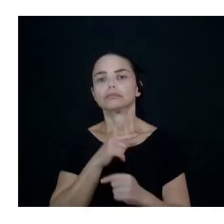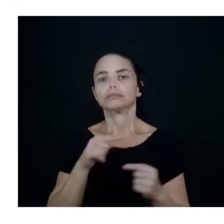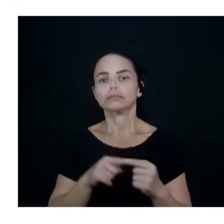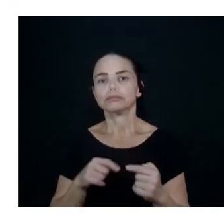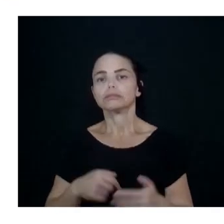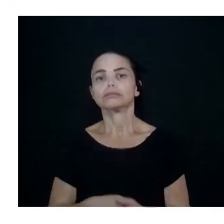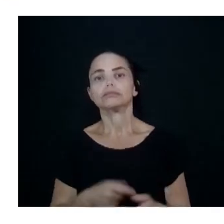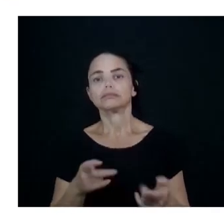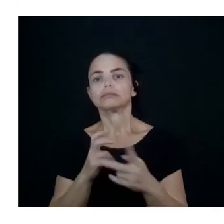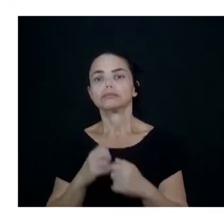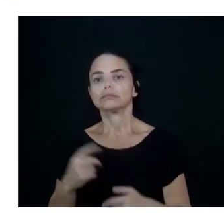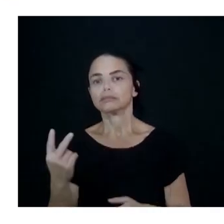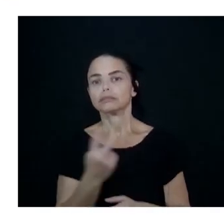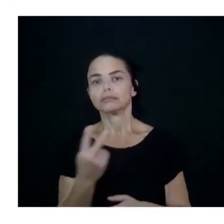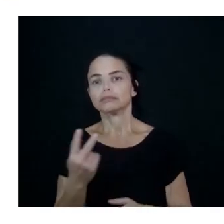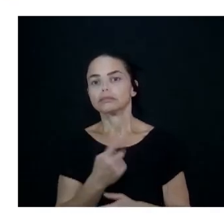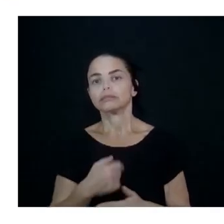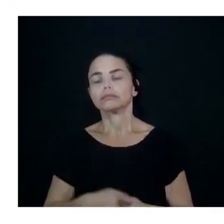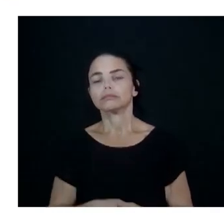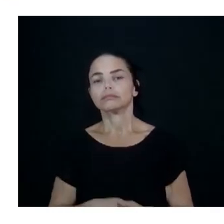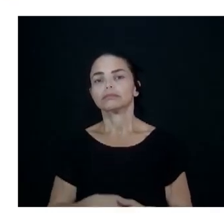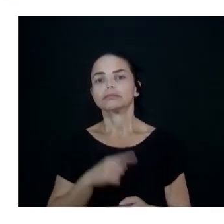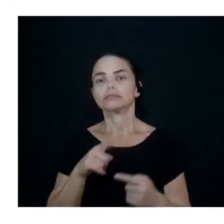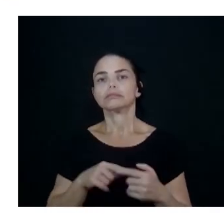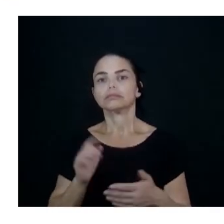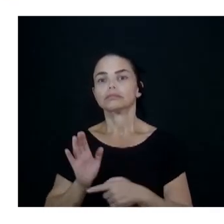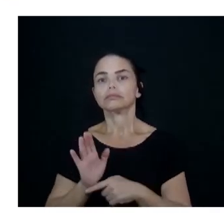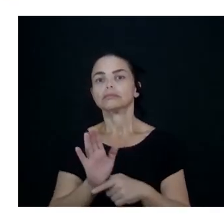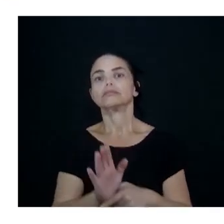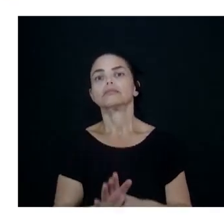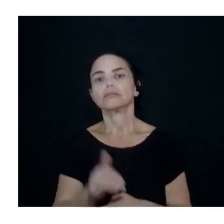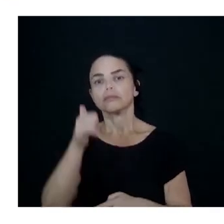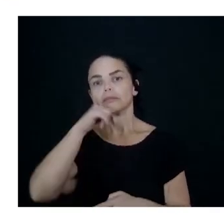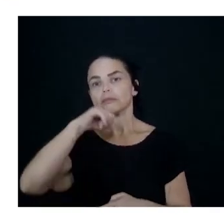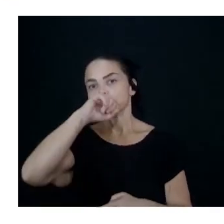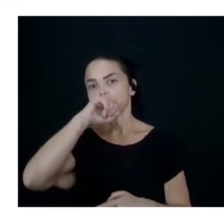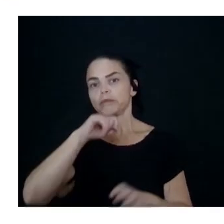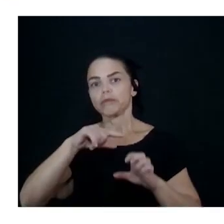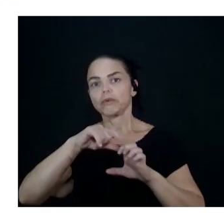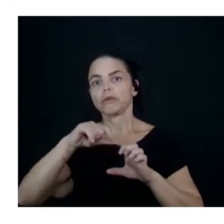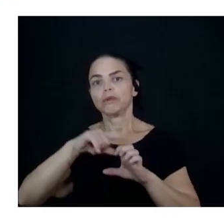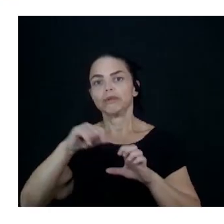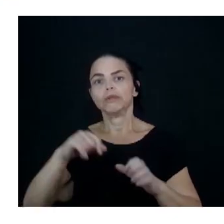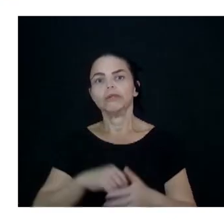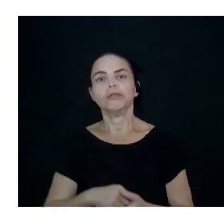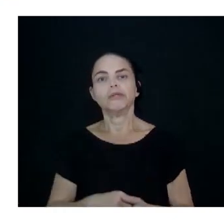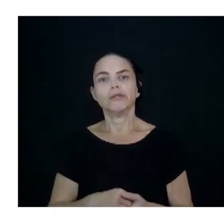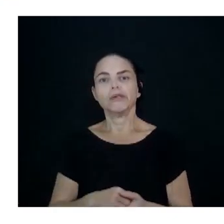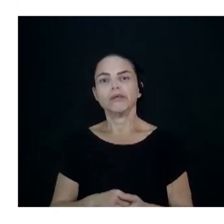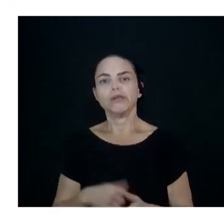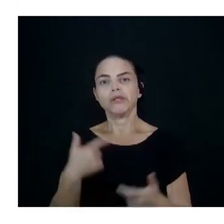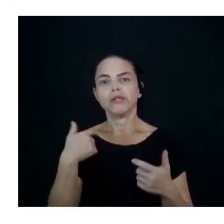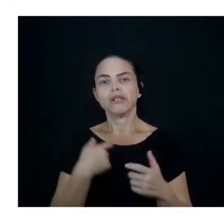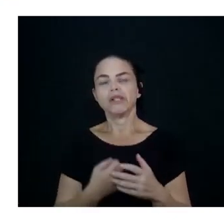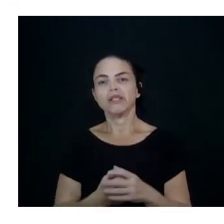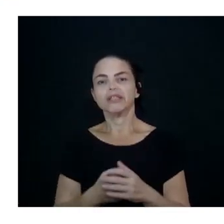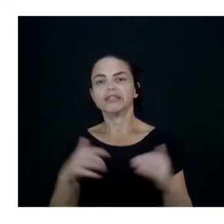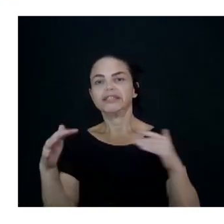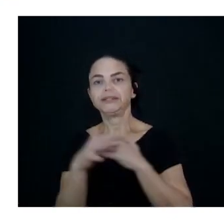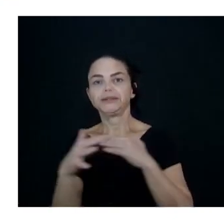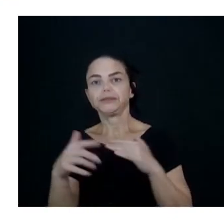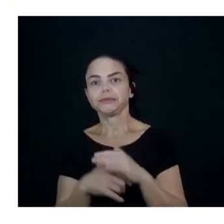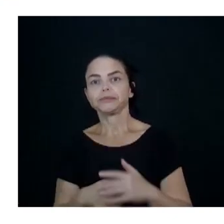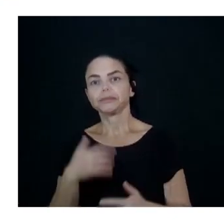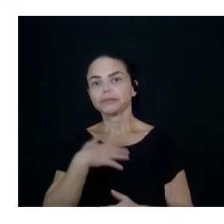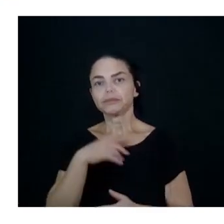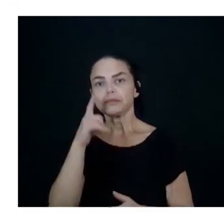duas tínhamos muito forte essa missão de ajudar outras mães empreendedoras. Então, nós criamos um movimento que se chama Eu Sou Mãe